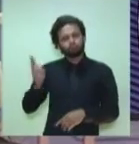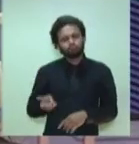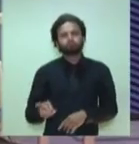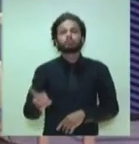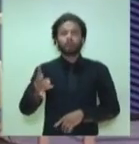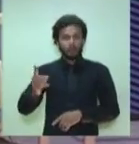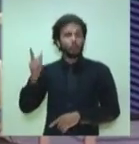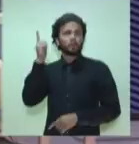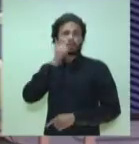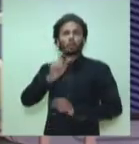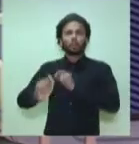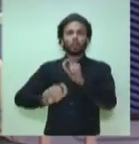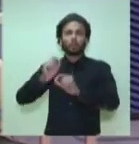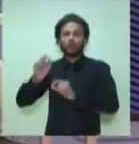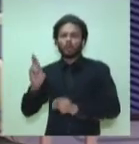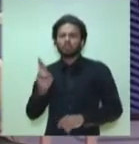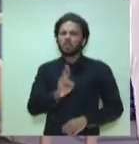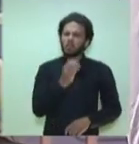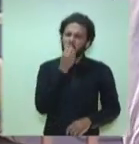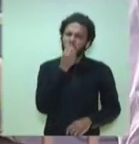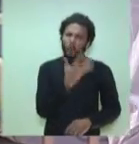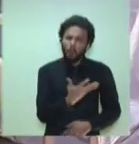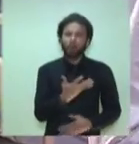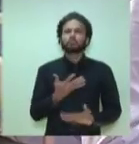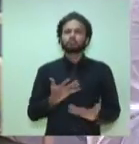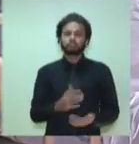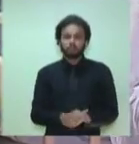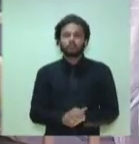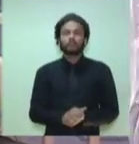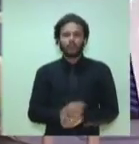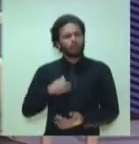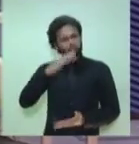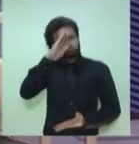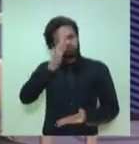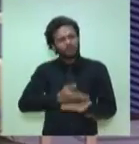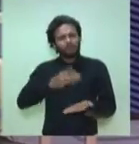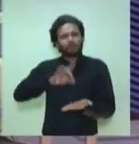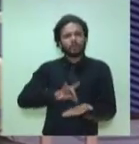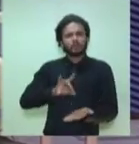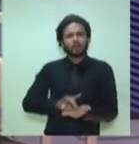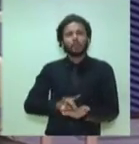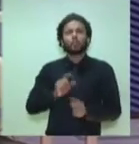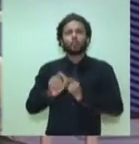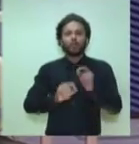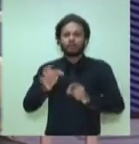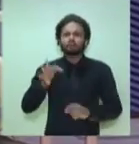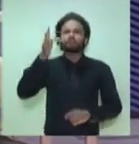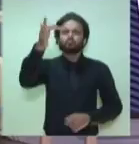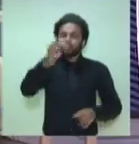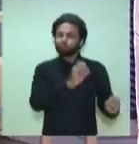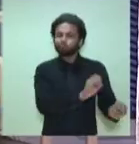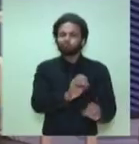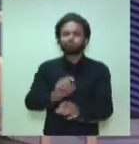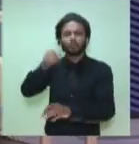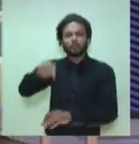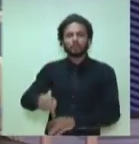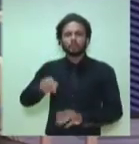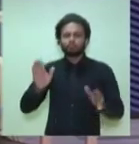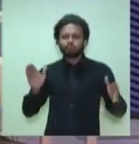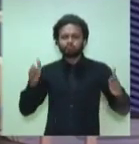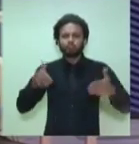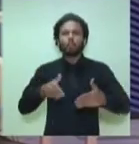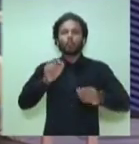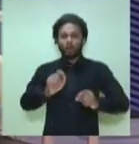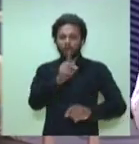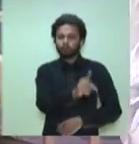alcançar resultados ainda muito mais significativos. Eu acredito muito nesse futuro da educação centrado no papel